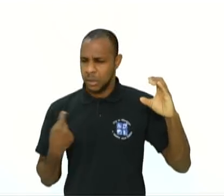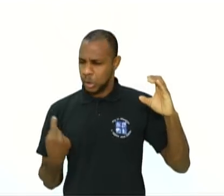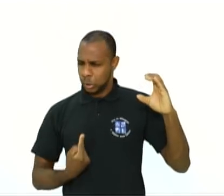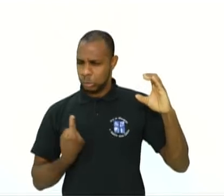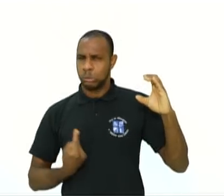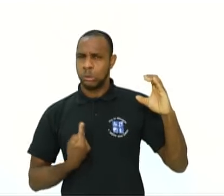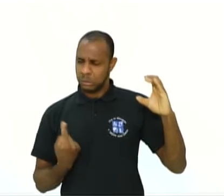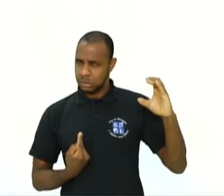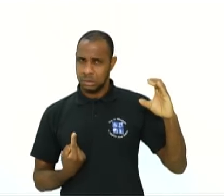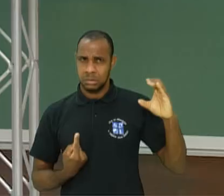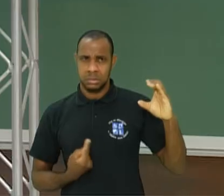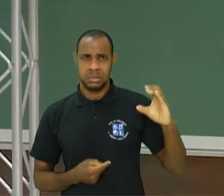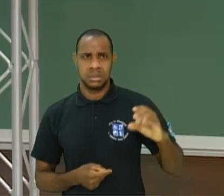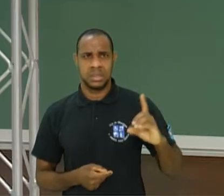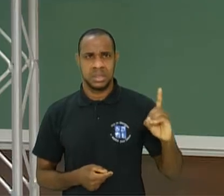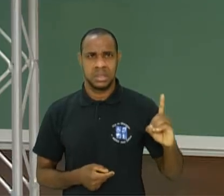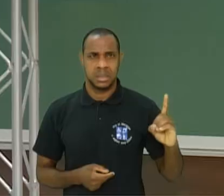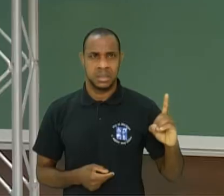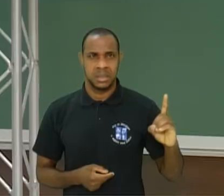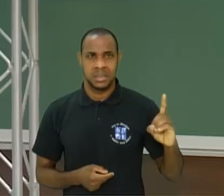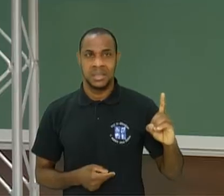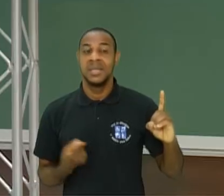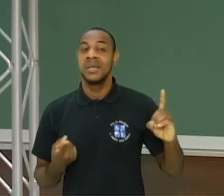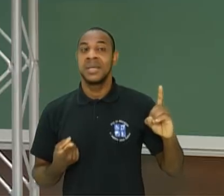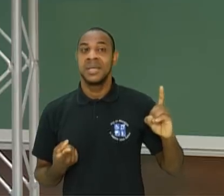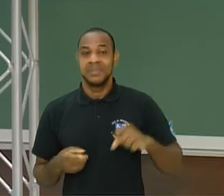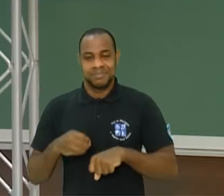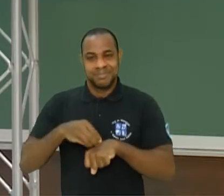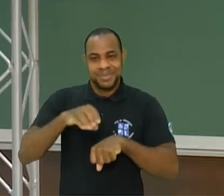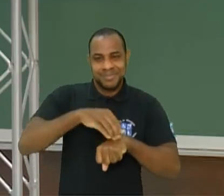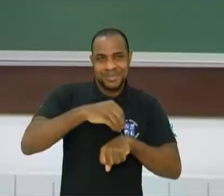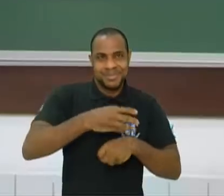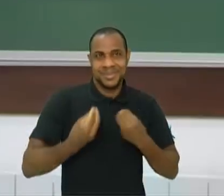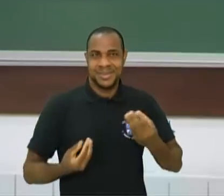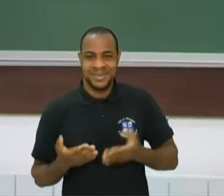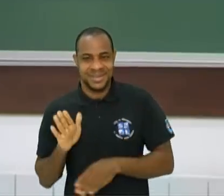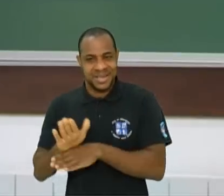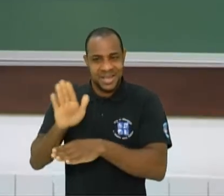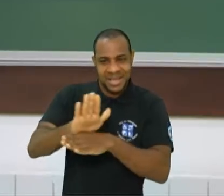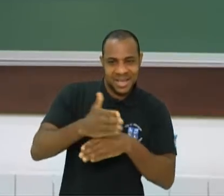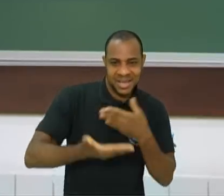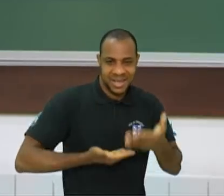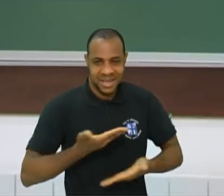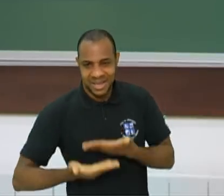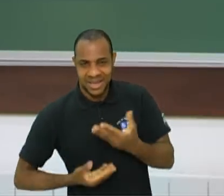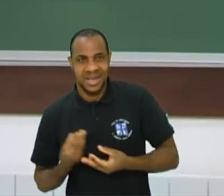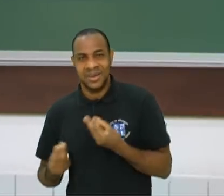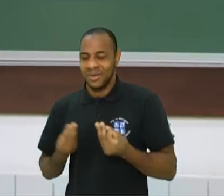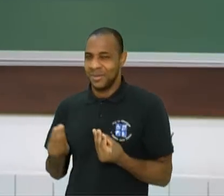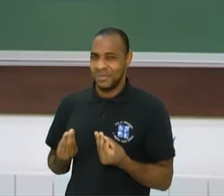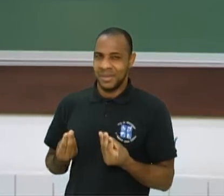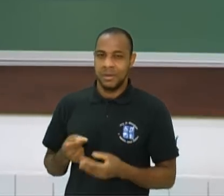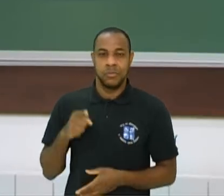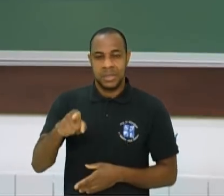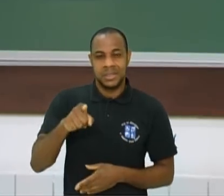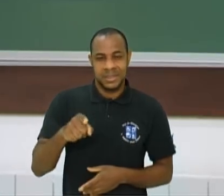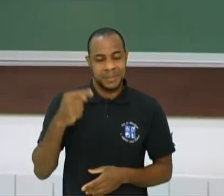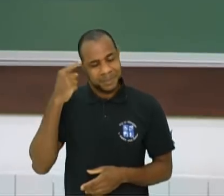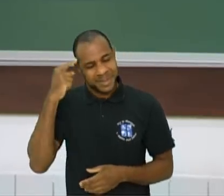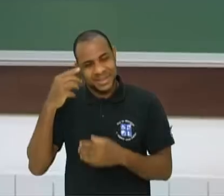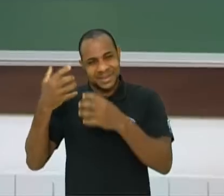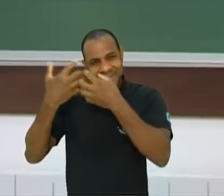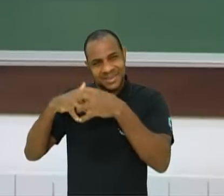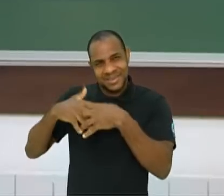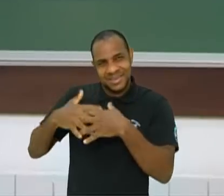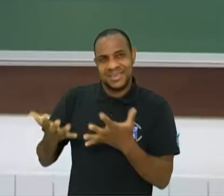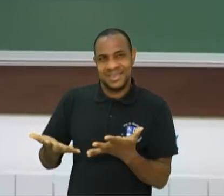solidão. Letra D, solidariedade. E aí? É com você, você, você, você e você.